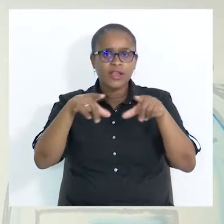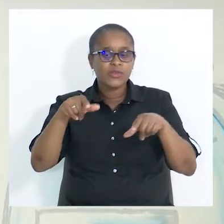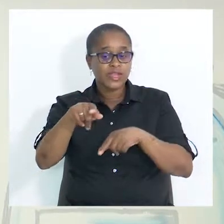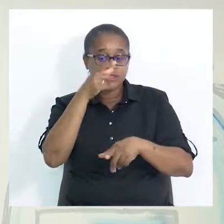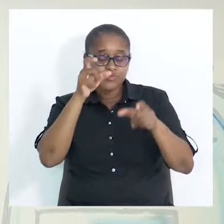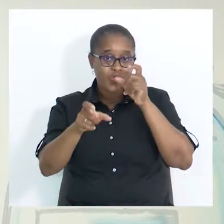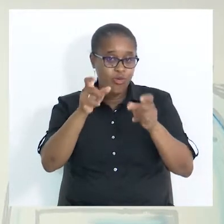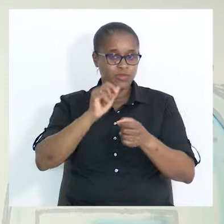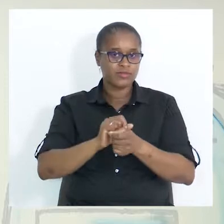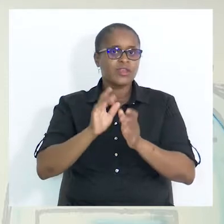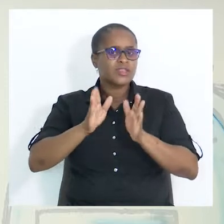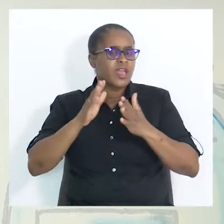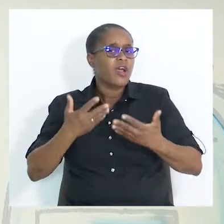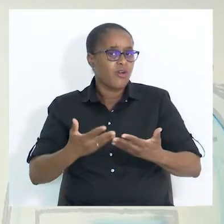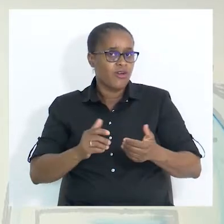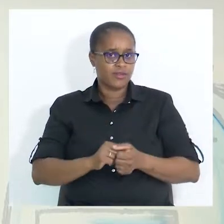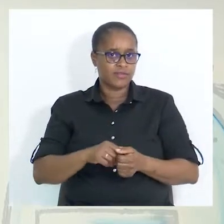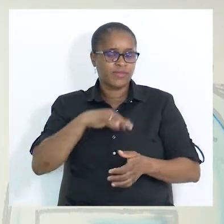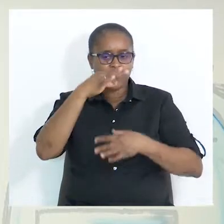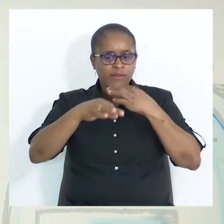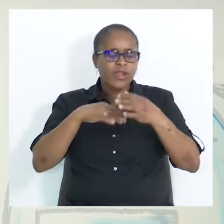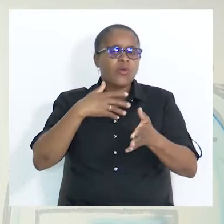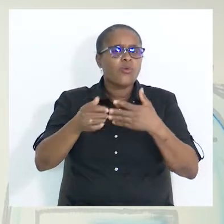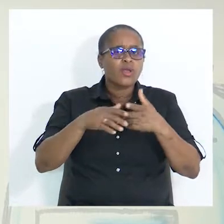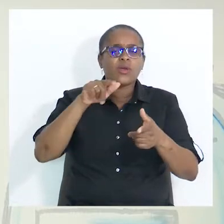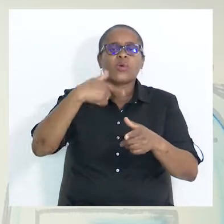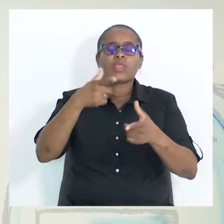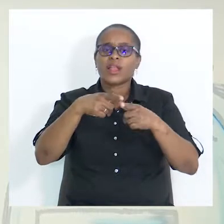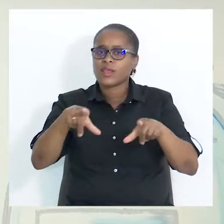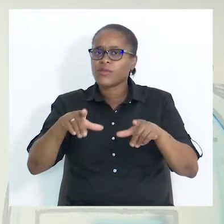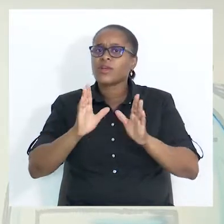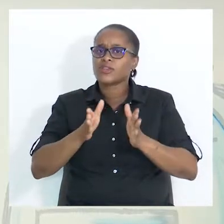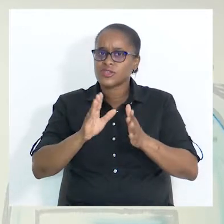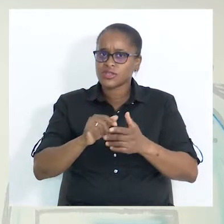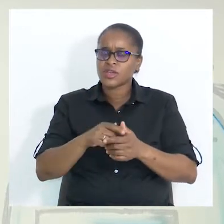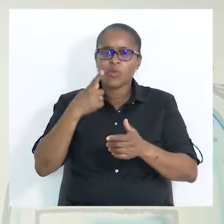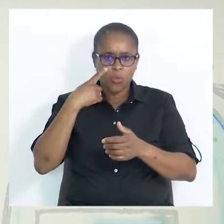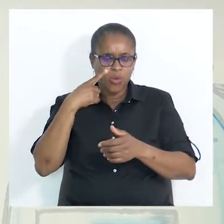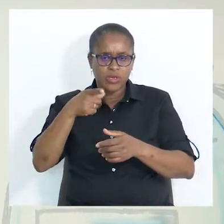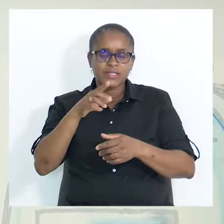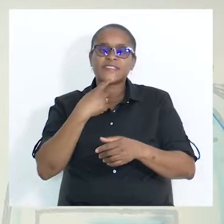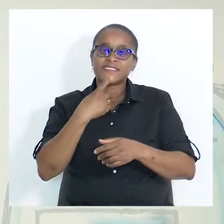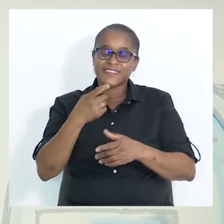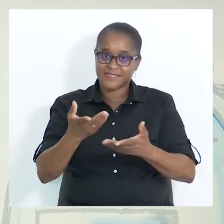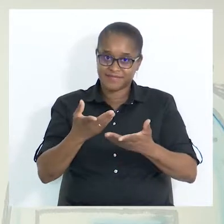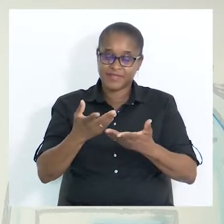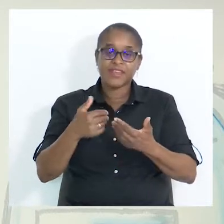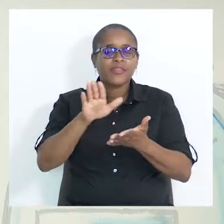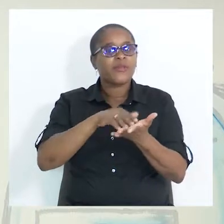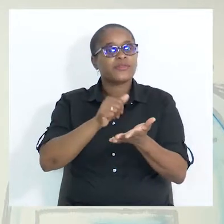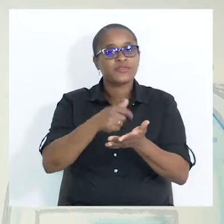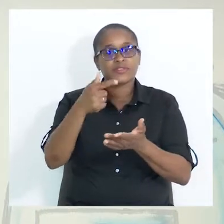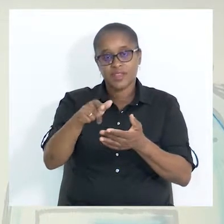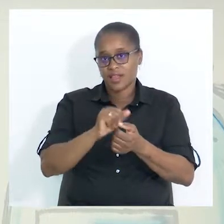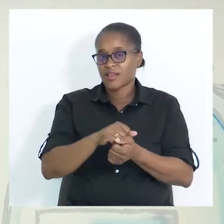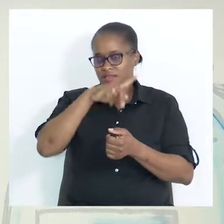dessas pessoas? E já agora, está lá qualquer outra língua que já é do teu conhecimento, que é o inglês, não é assim? Mas a tradução está lá,